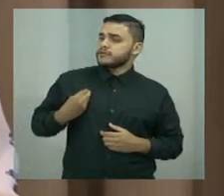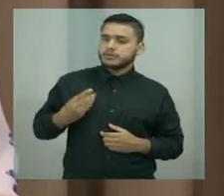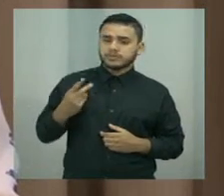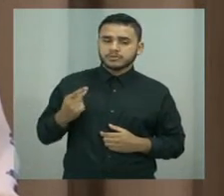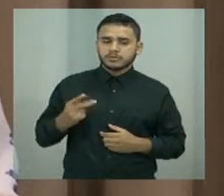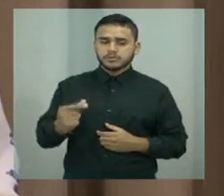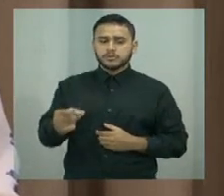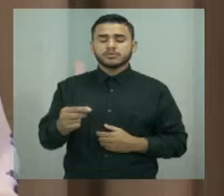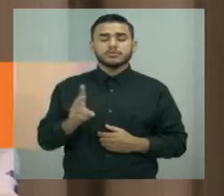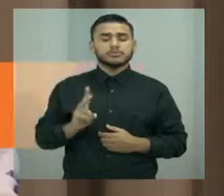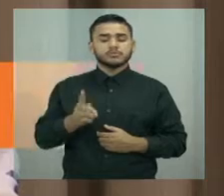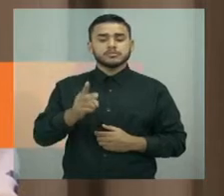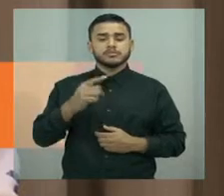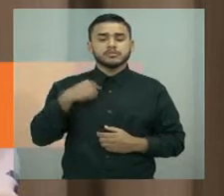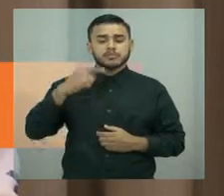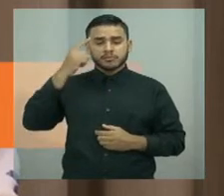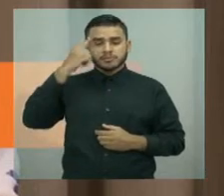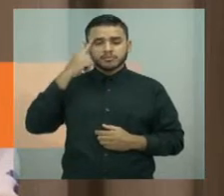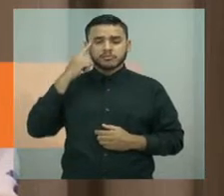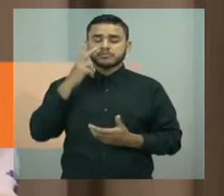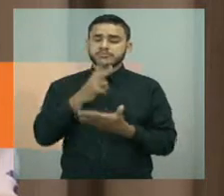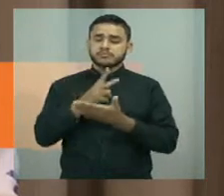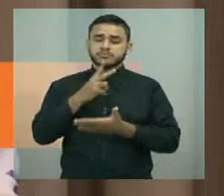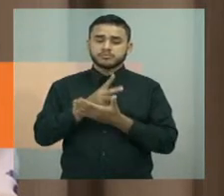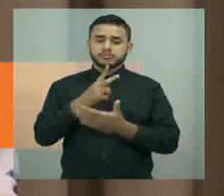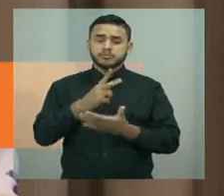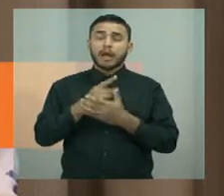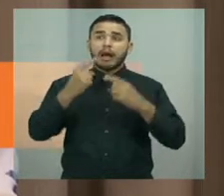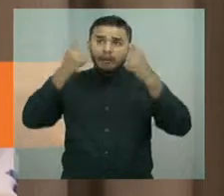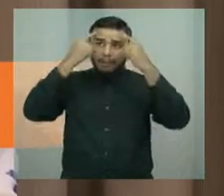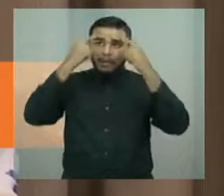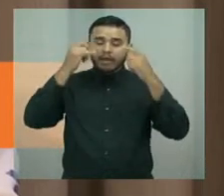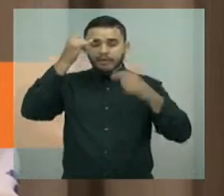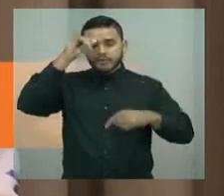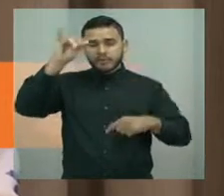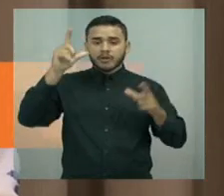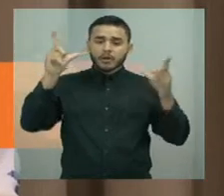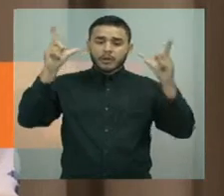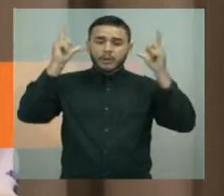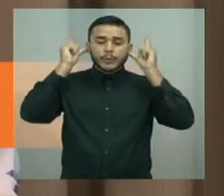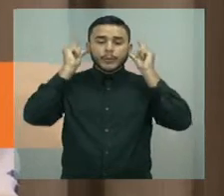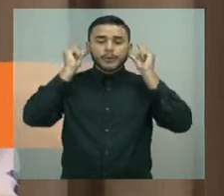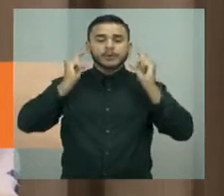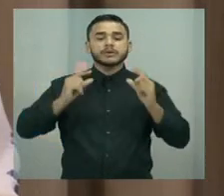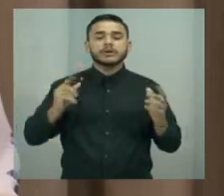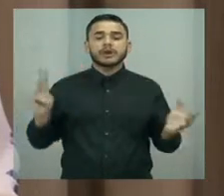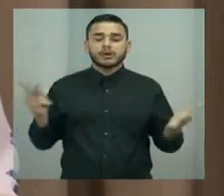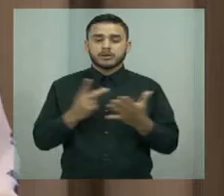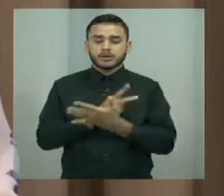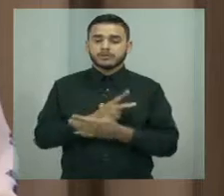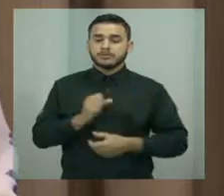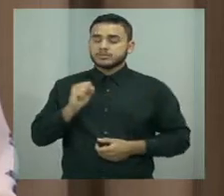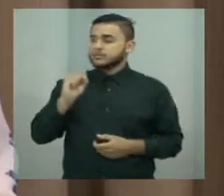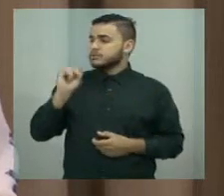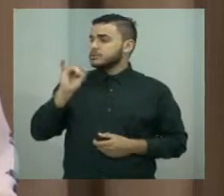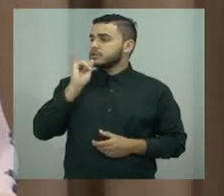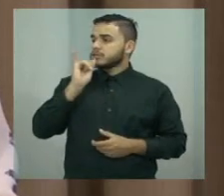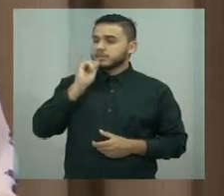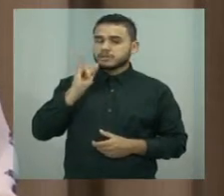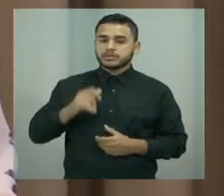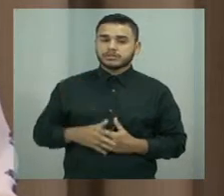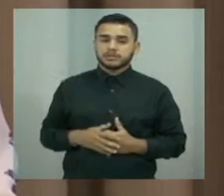né, aumentando, então as pessoas estão ficando cada vez mais preocupadas, porque não é interessante você chegar,